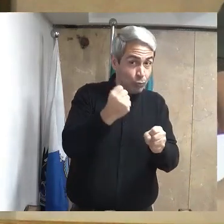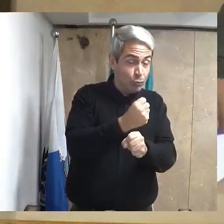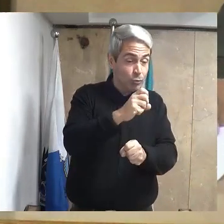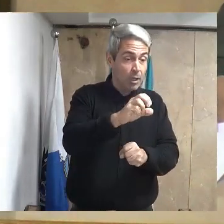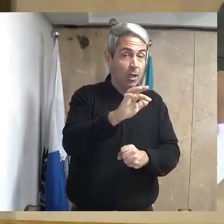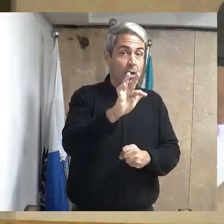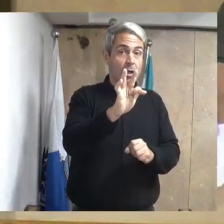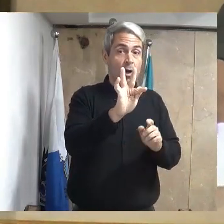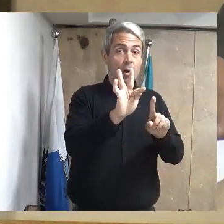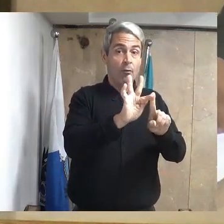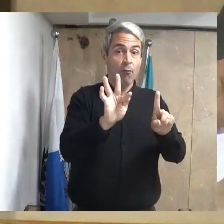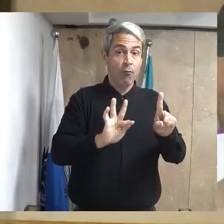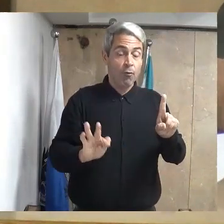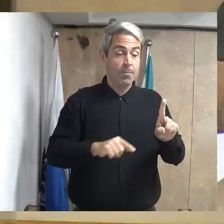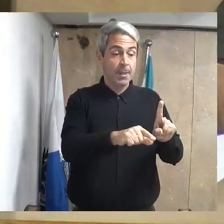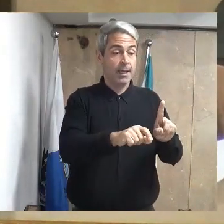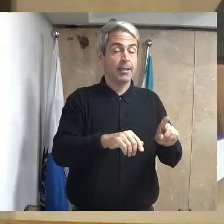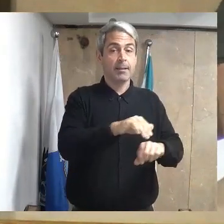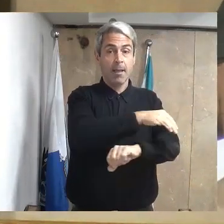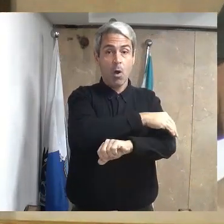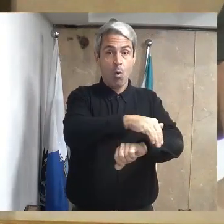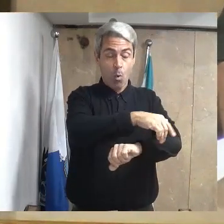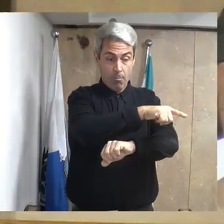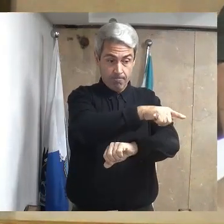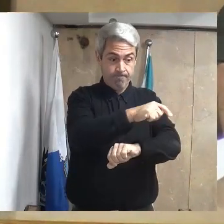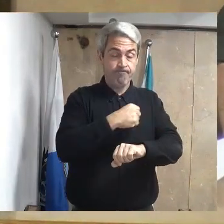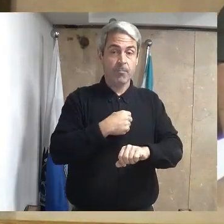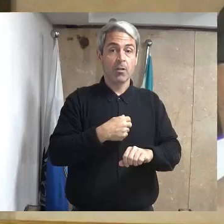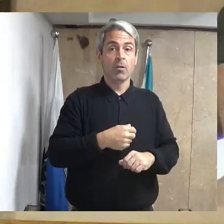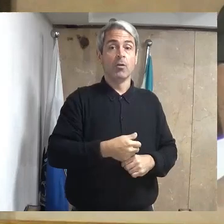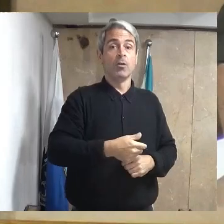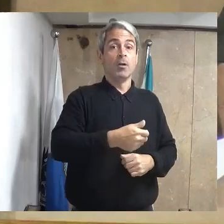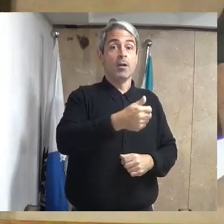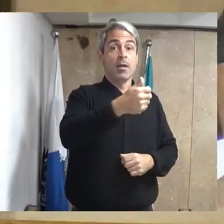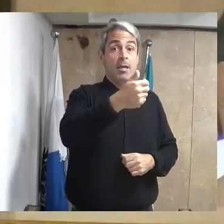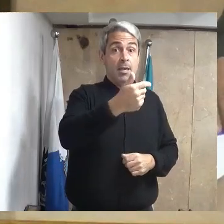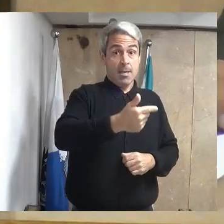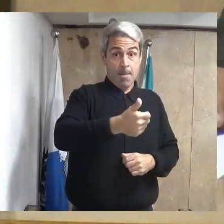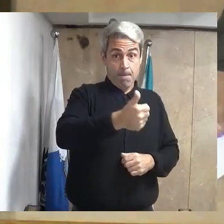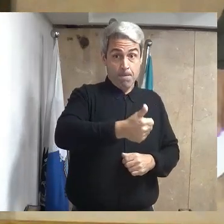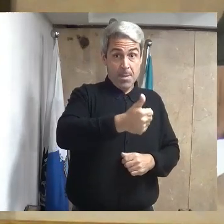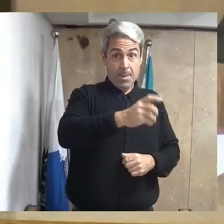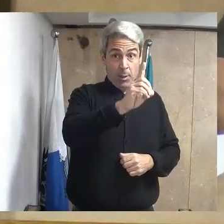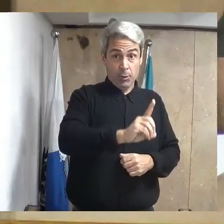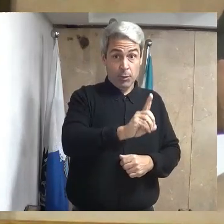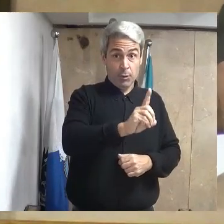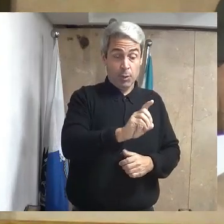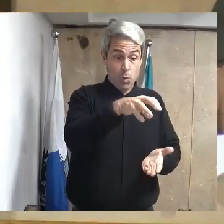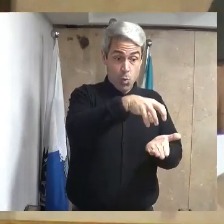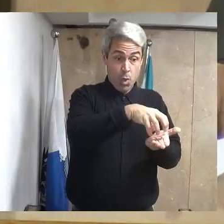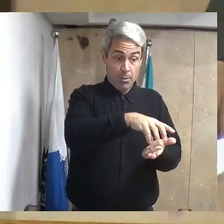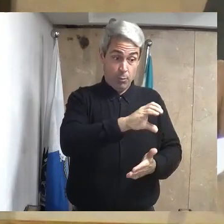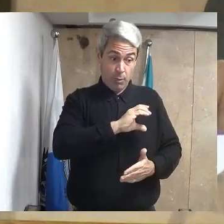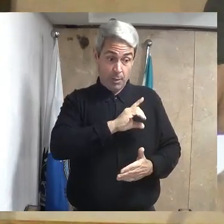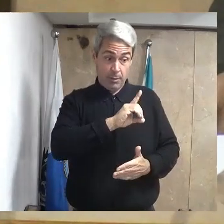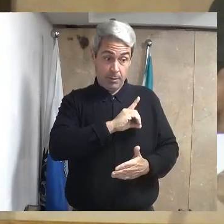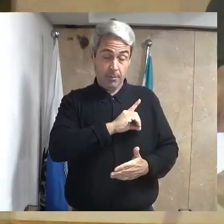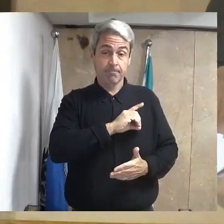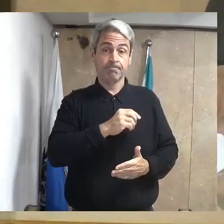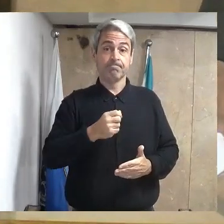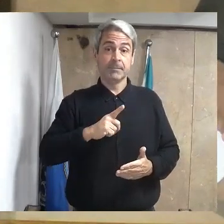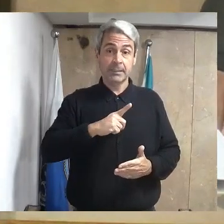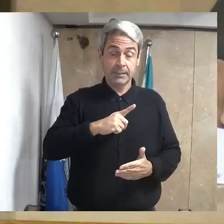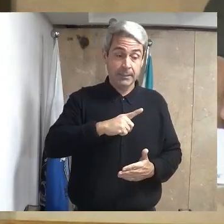Fundec em área existente na rua Raimundo Correia, localizada no bairro Periquito, primeiro distrito deste município, a fim de